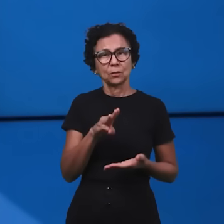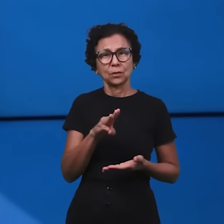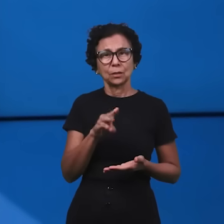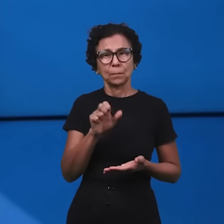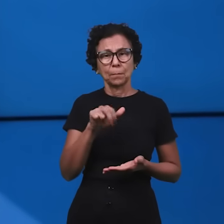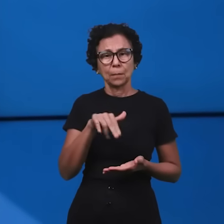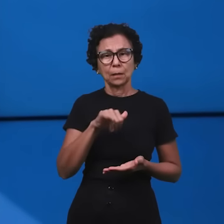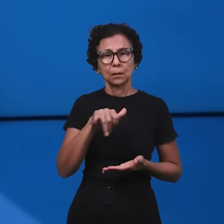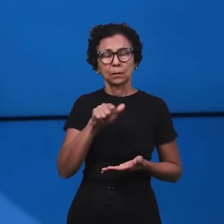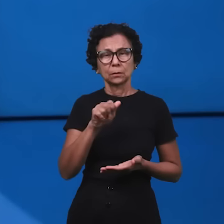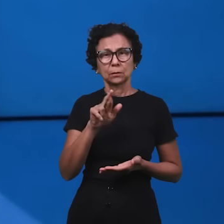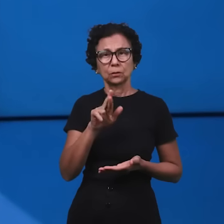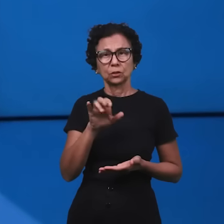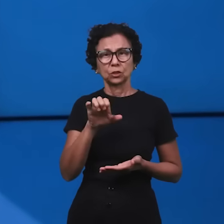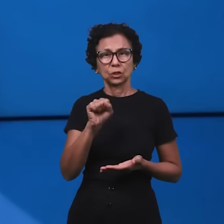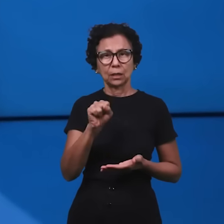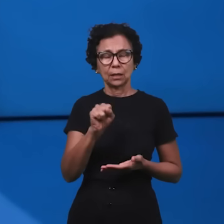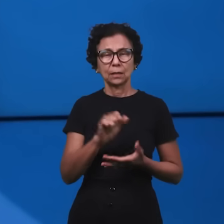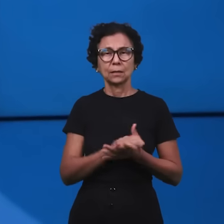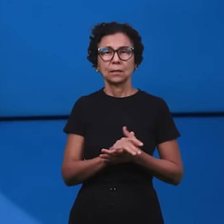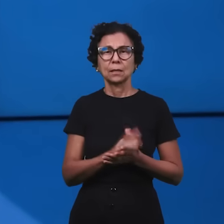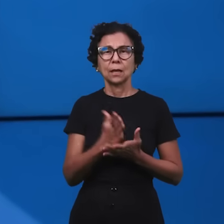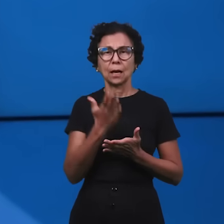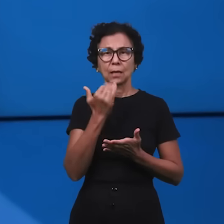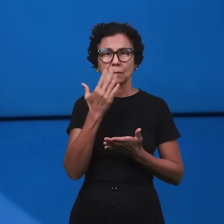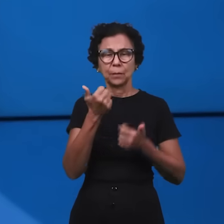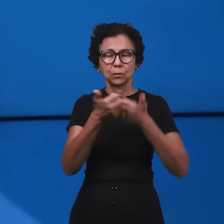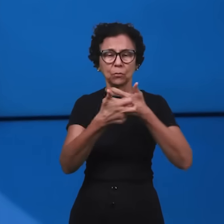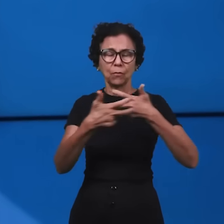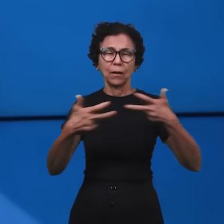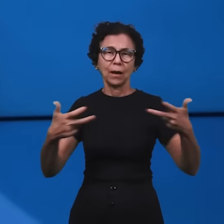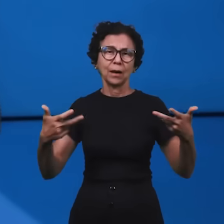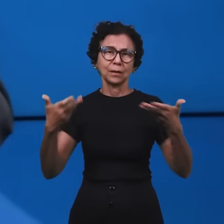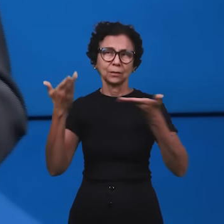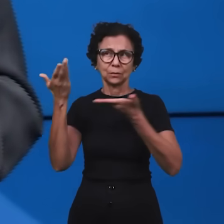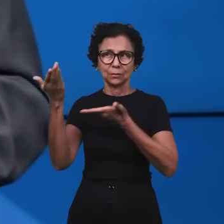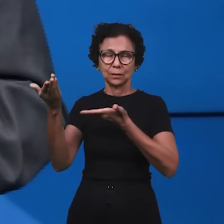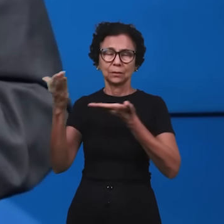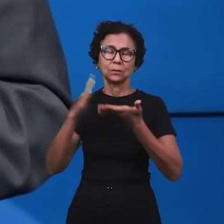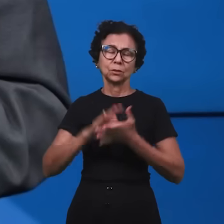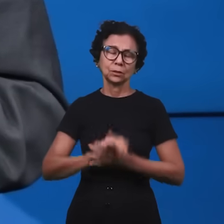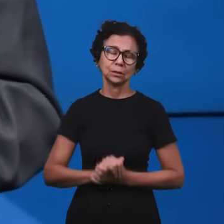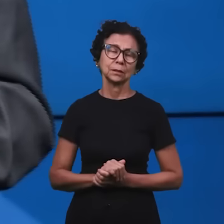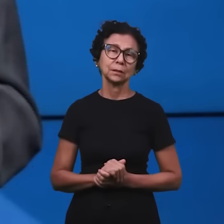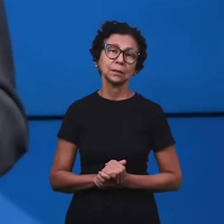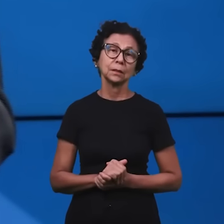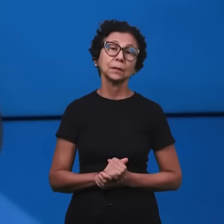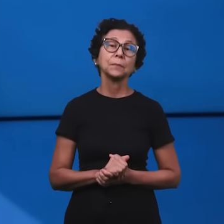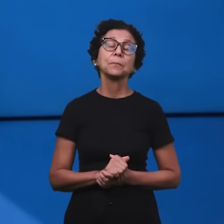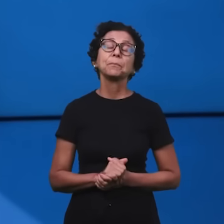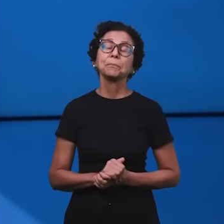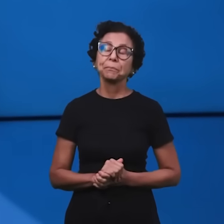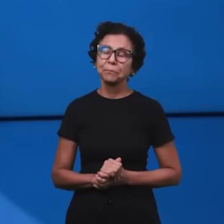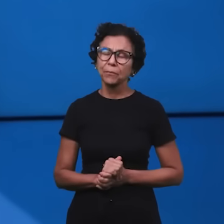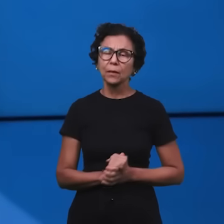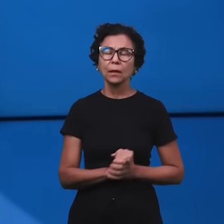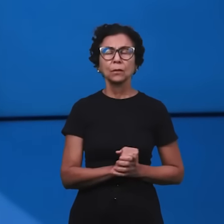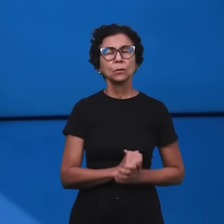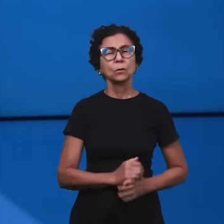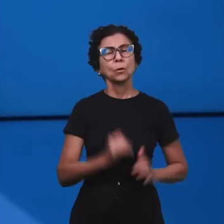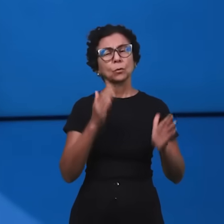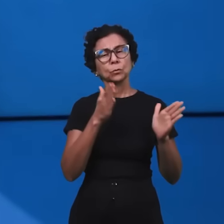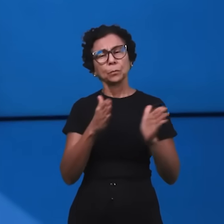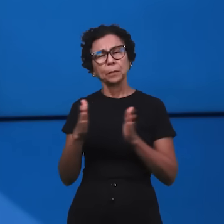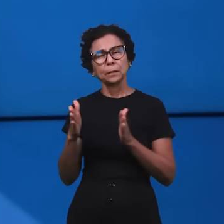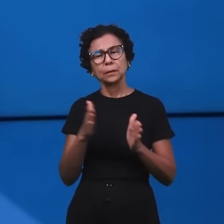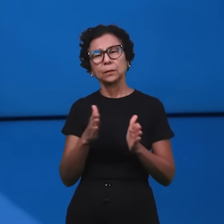a oferta de manjares. Então, a oferta de manjares, capítulo 2 de Levítico, ela nos fala do Senhor Jesus ao